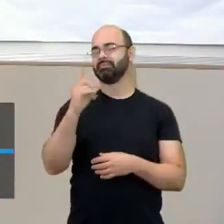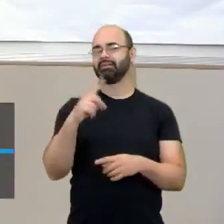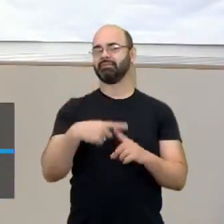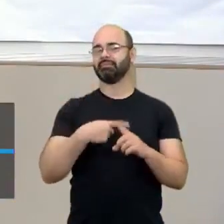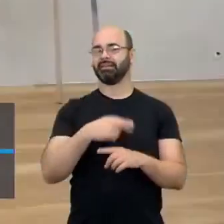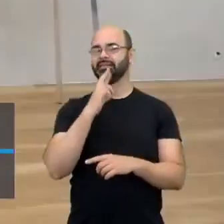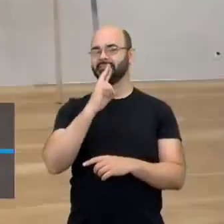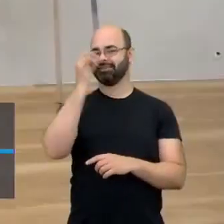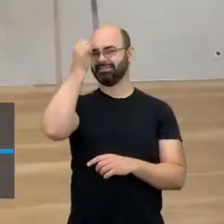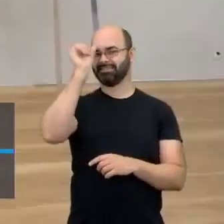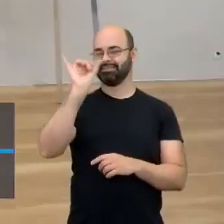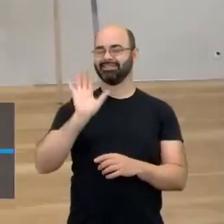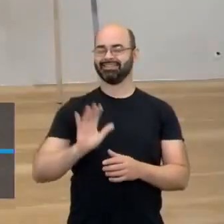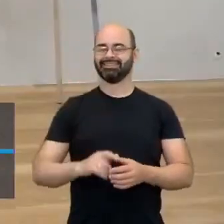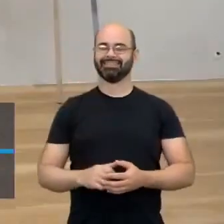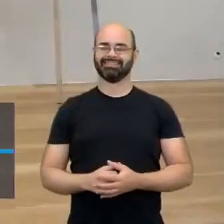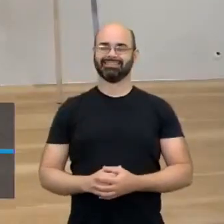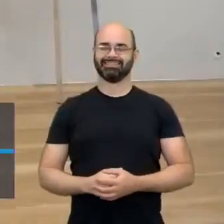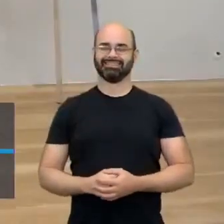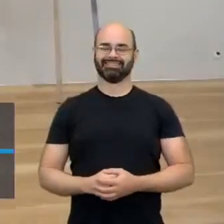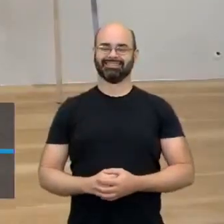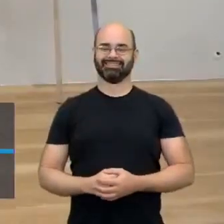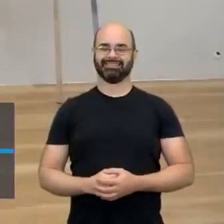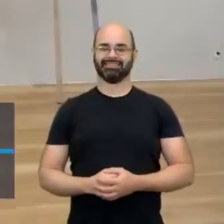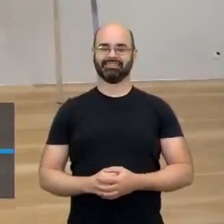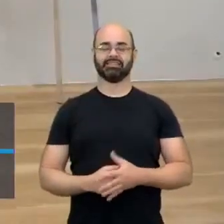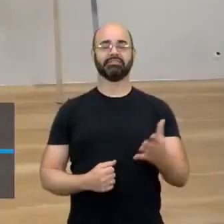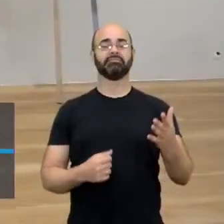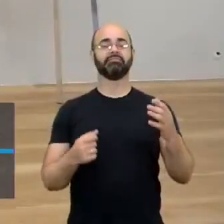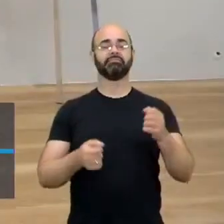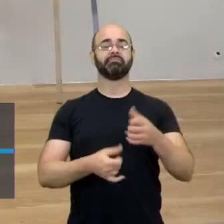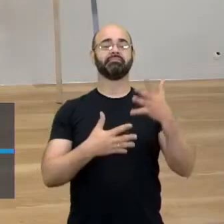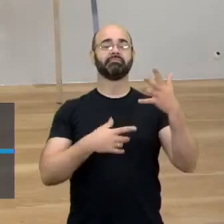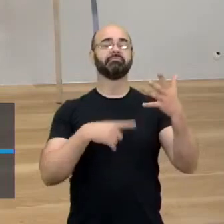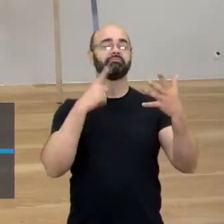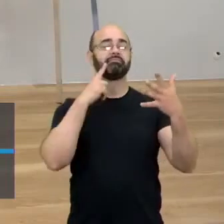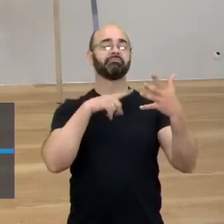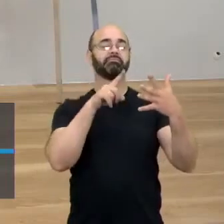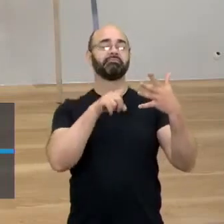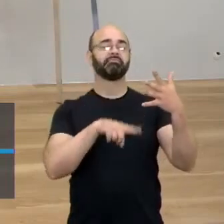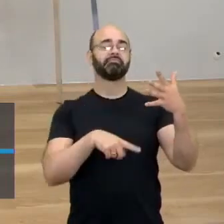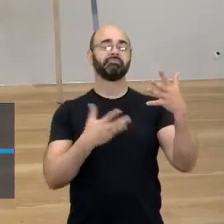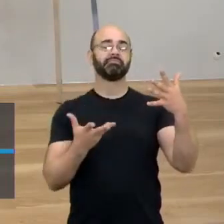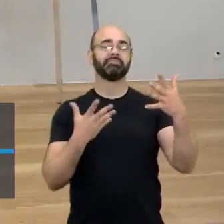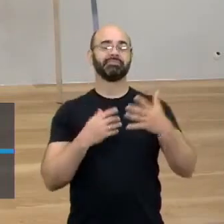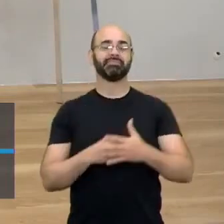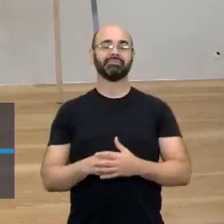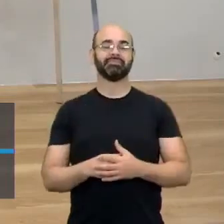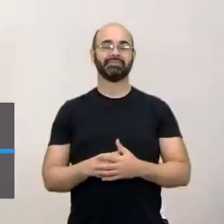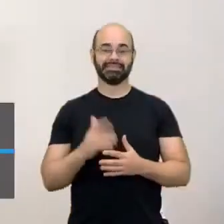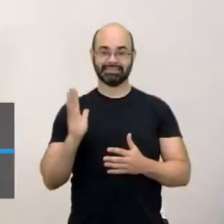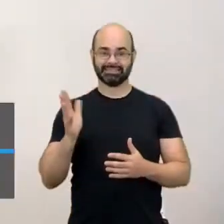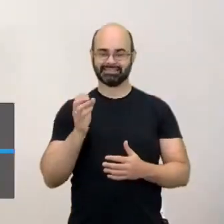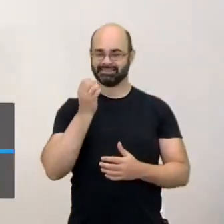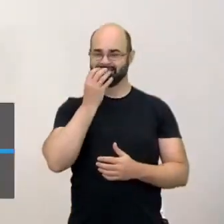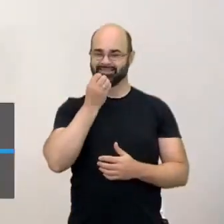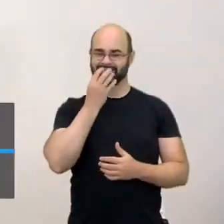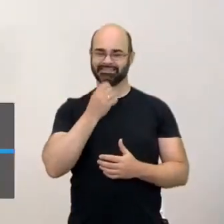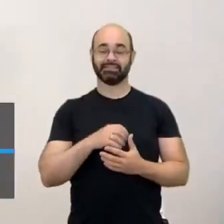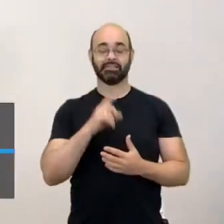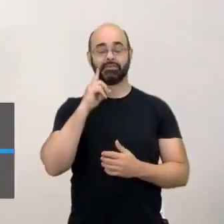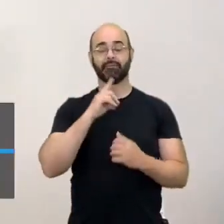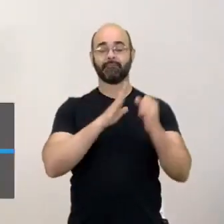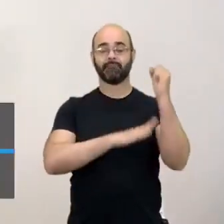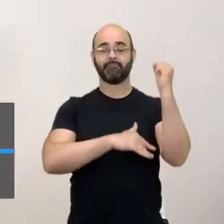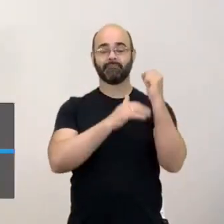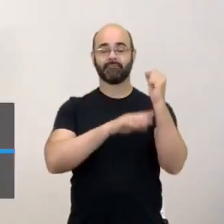resposta aí. Professor Josélio, chegou alguma coisa aí? Já chegou. A professora trouxe aqui, que lambe-lambe está